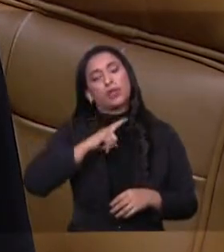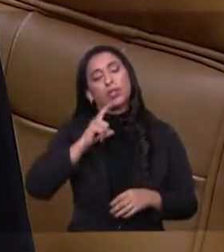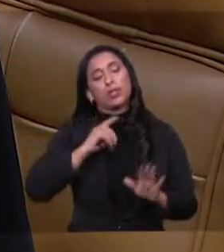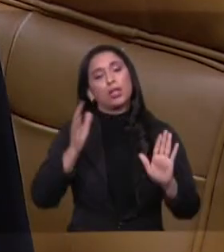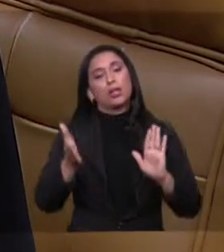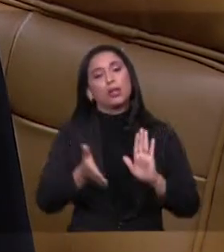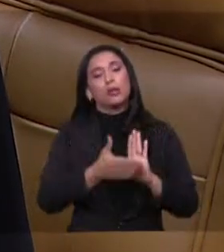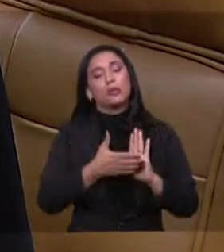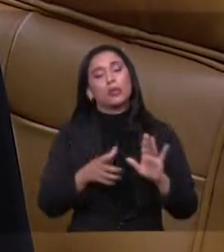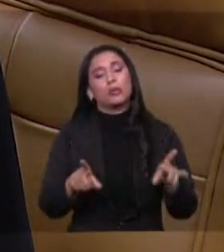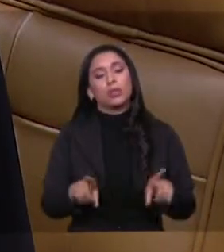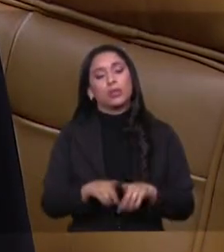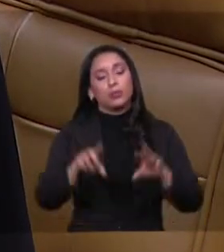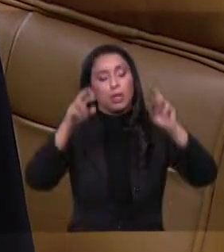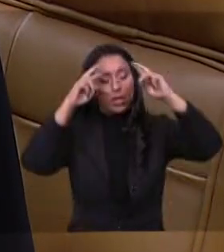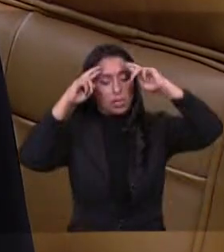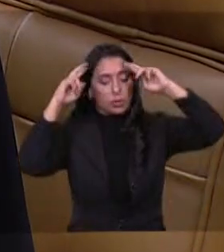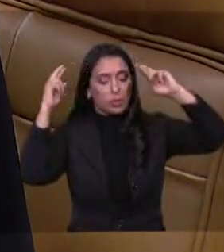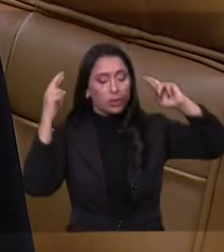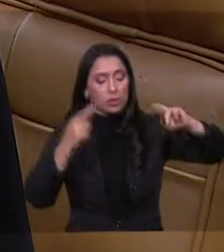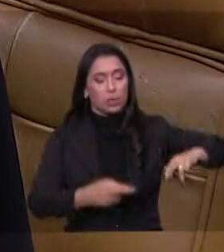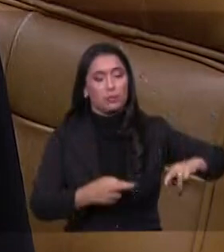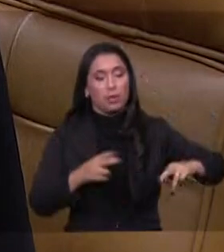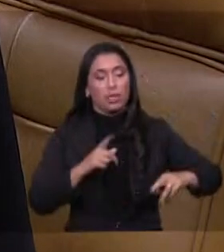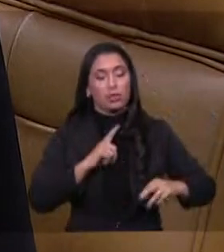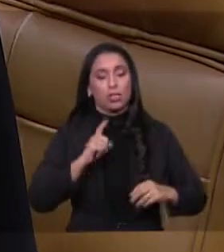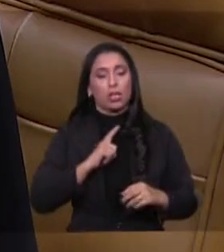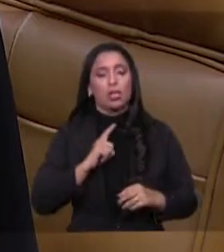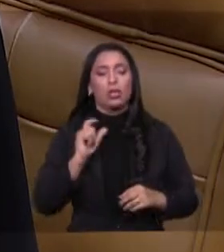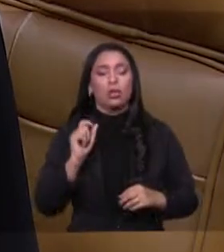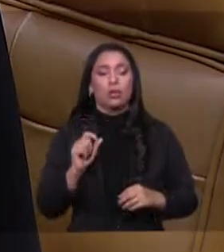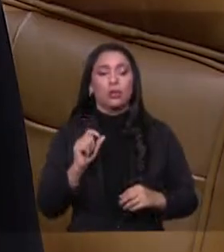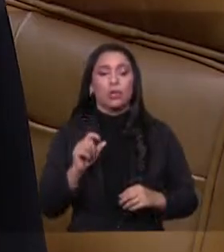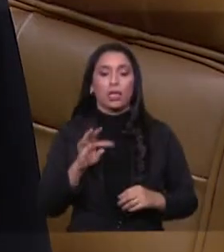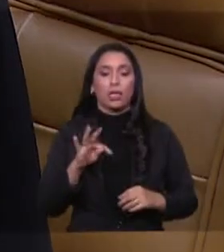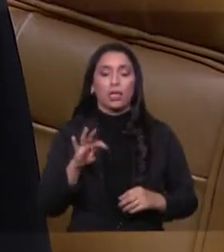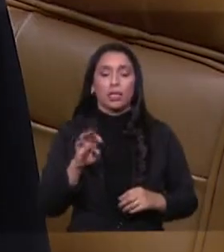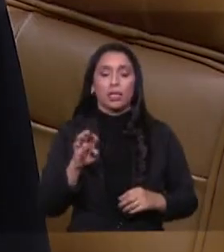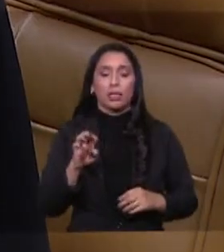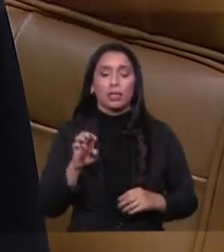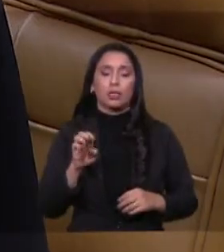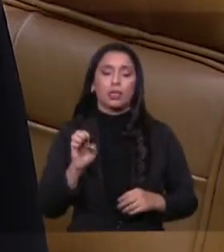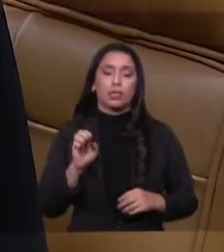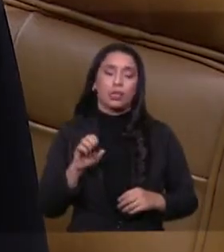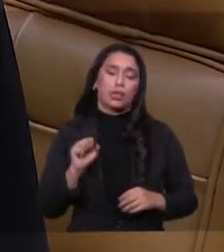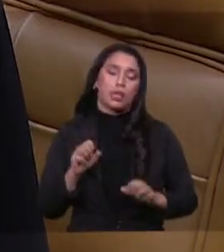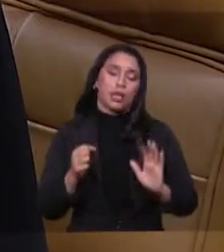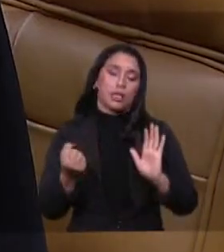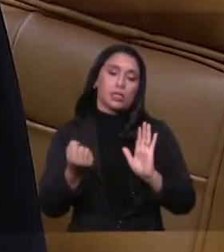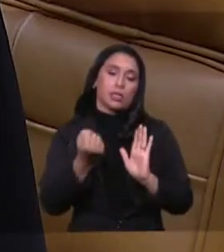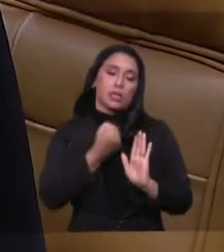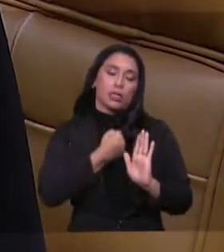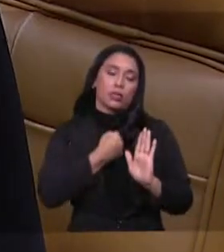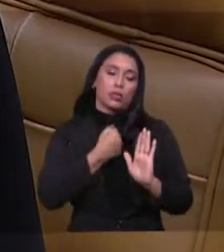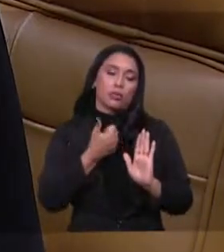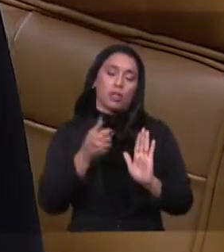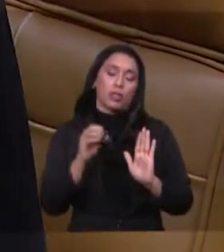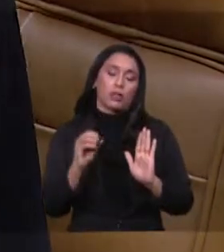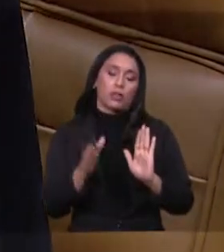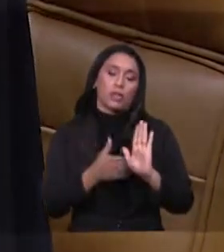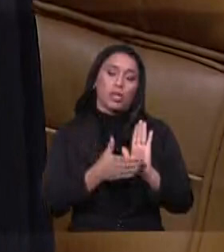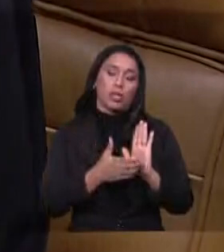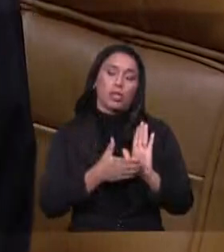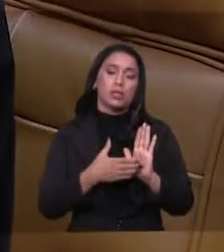proponho, porém, respeitosamente, nova numeração para a tese 10, originariamente proposta pelo relator,